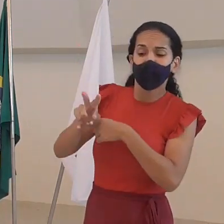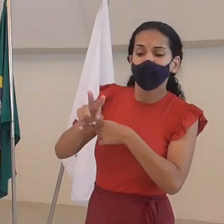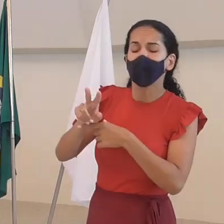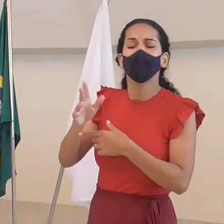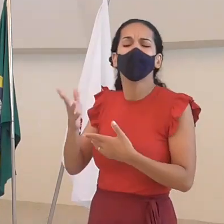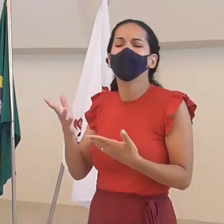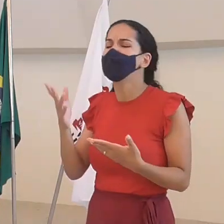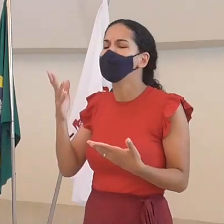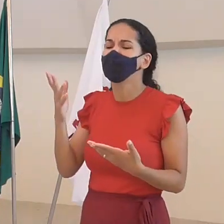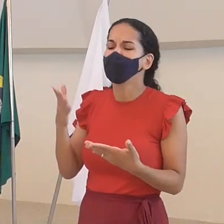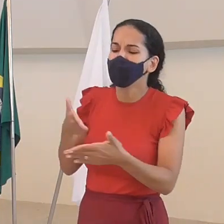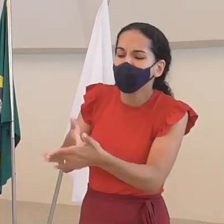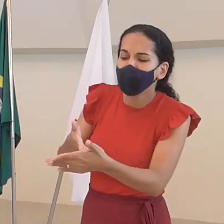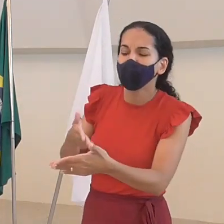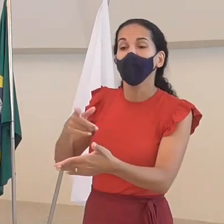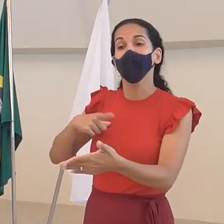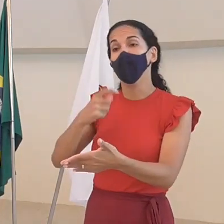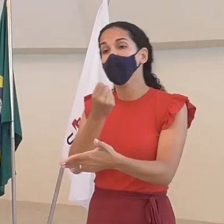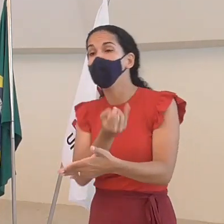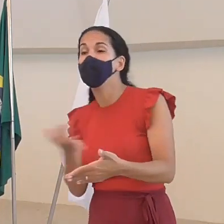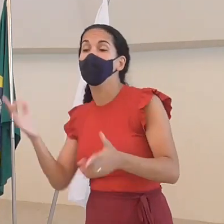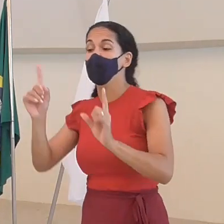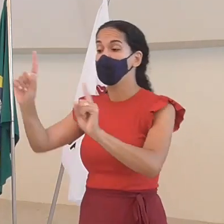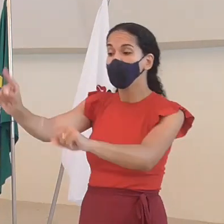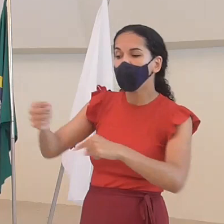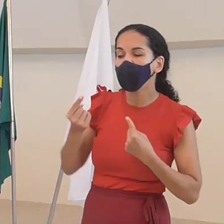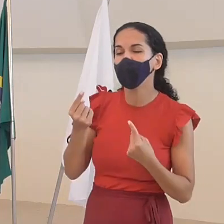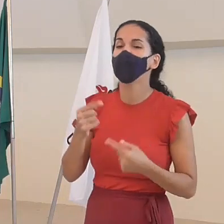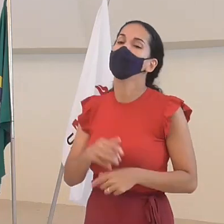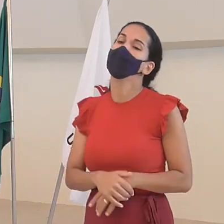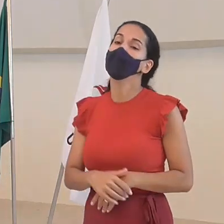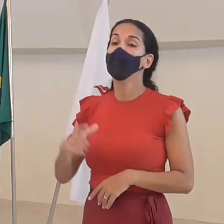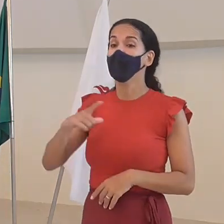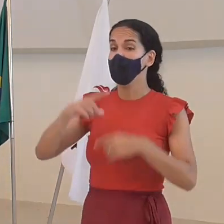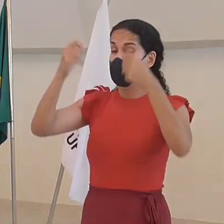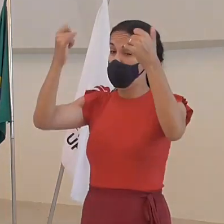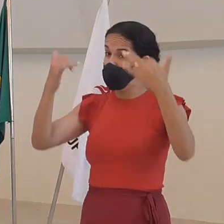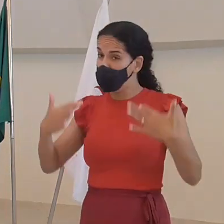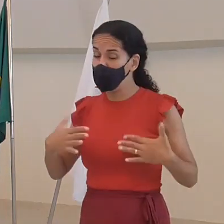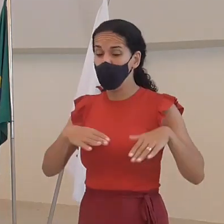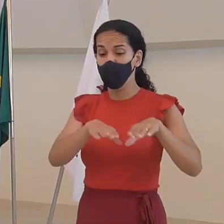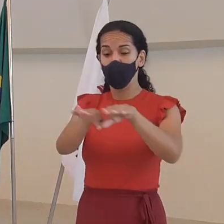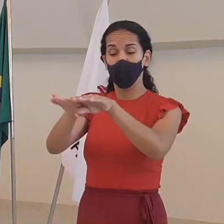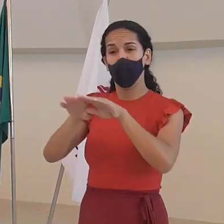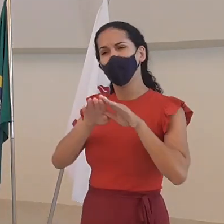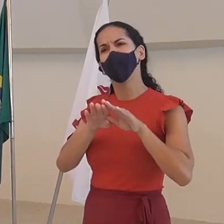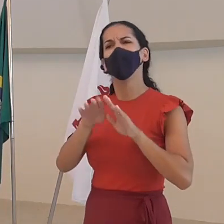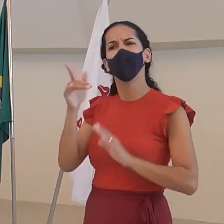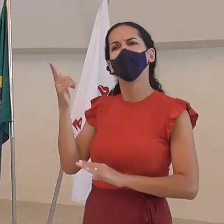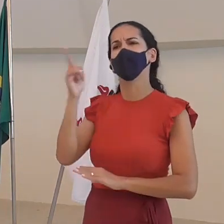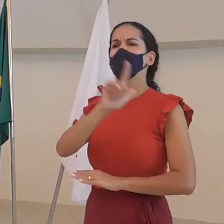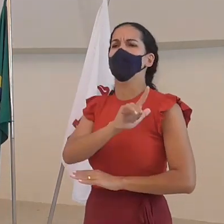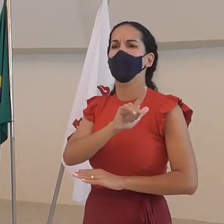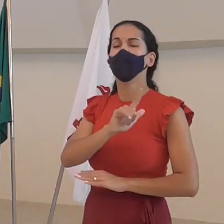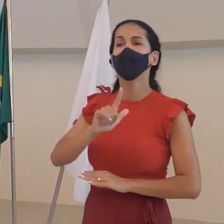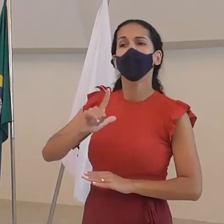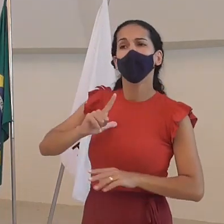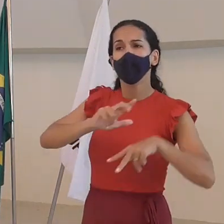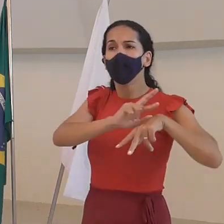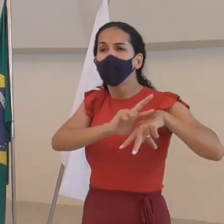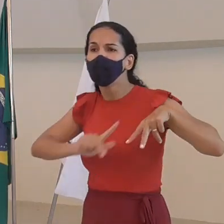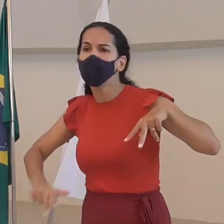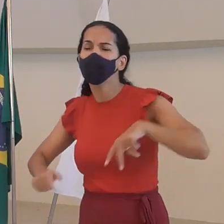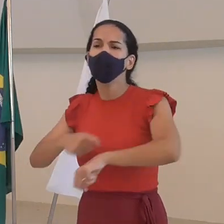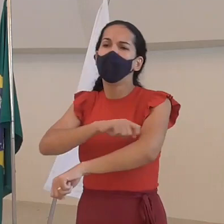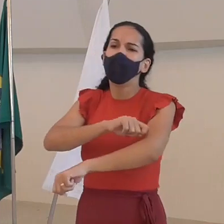inúmeros desafios. Pleitos por maior respeito e igualdade de condições em matéria de raça, gênero